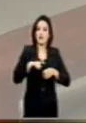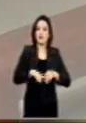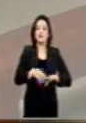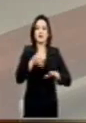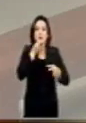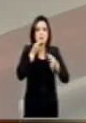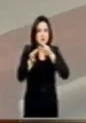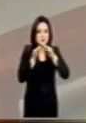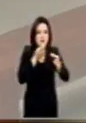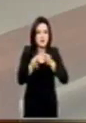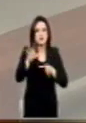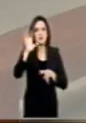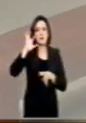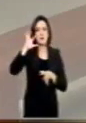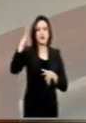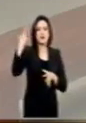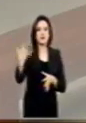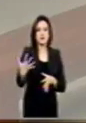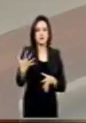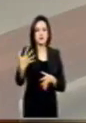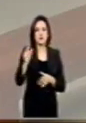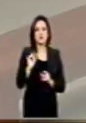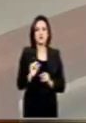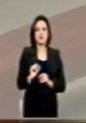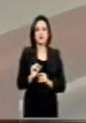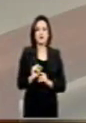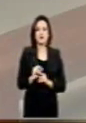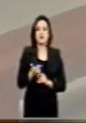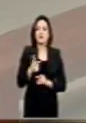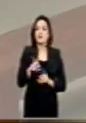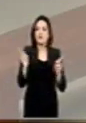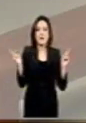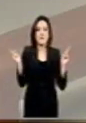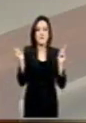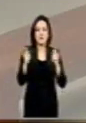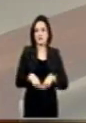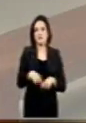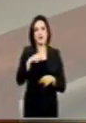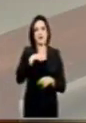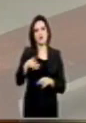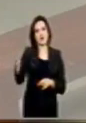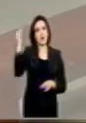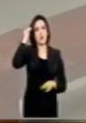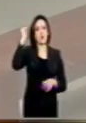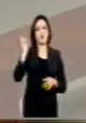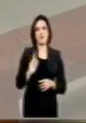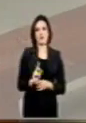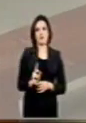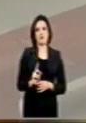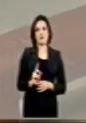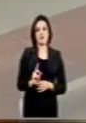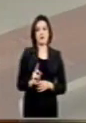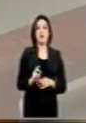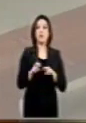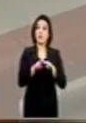para decisões, não haveria a possibilidade de ter culpabilidade. Nesse